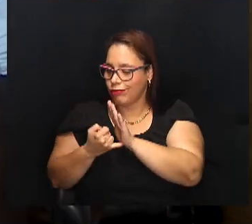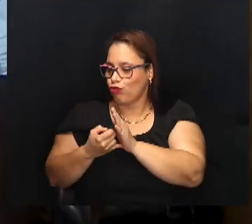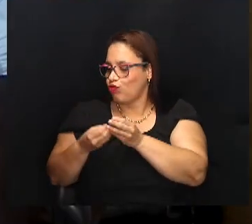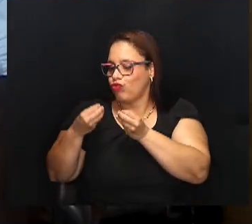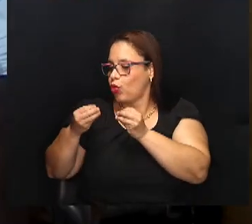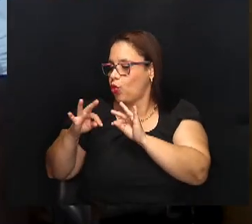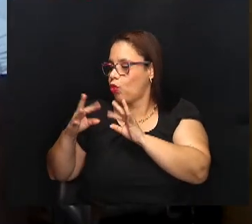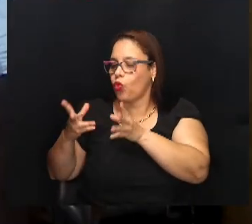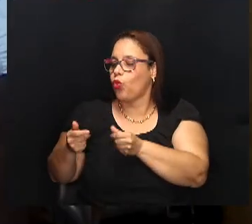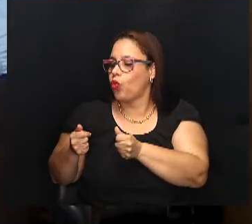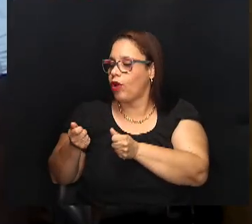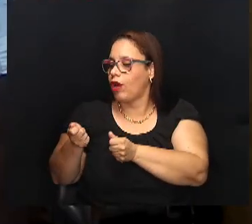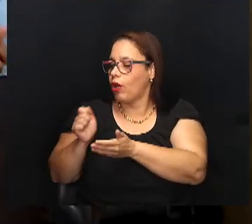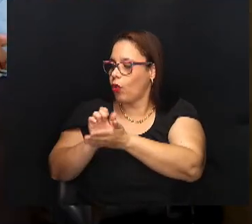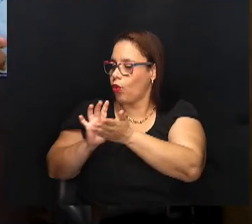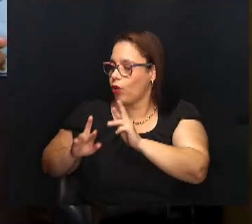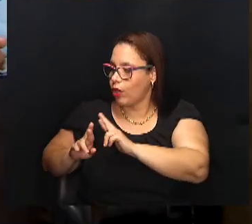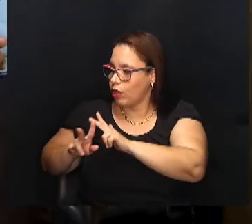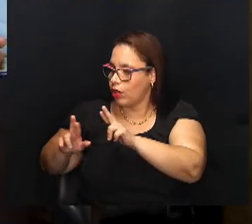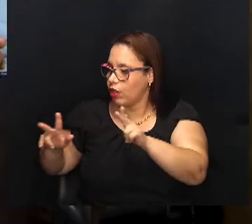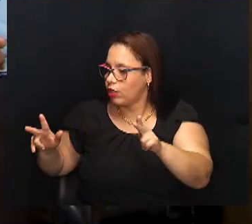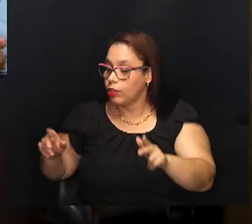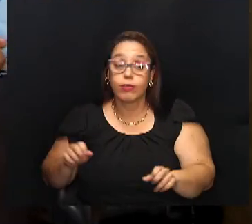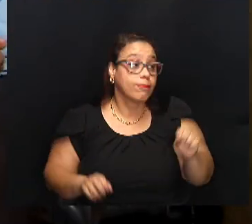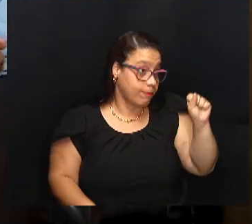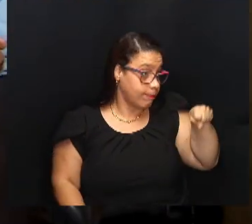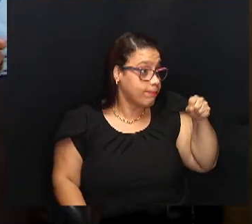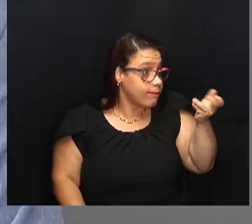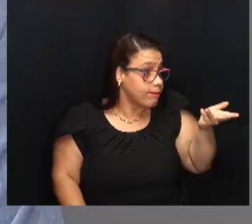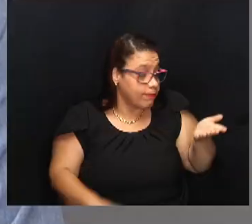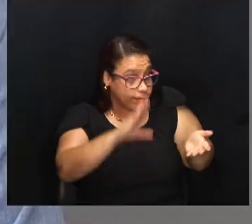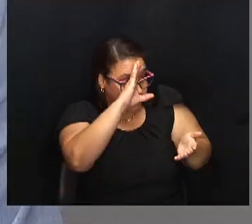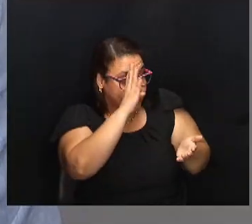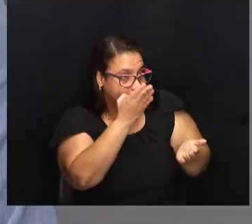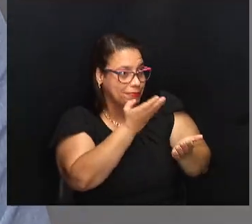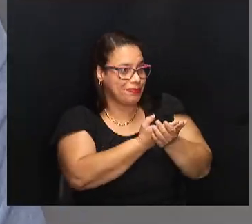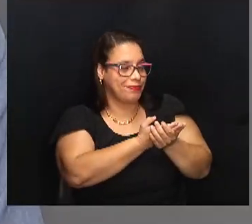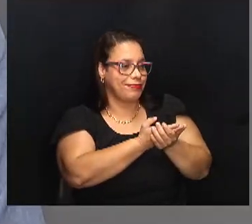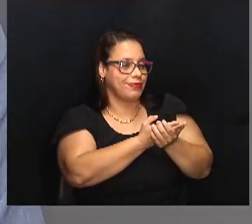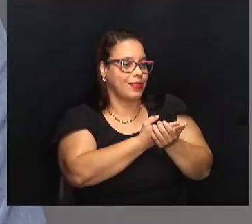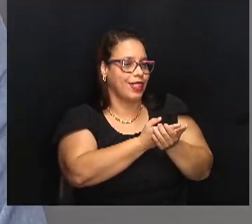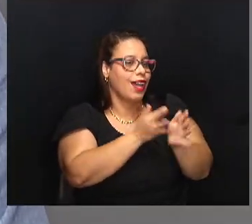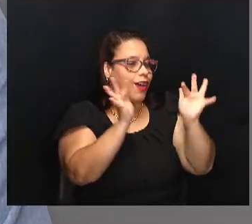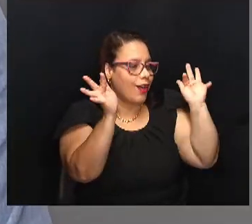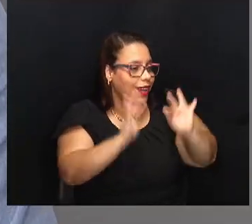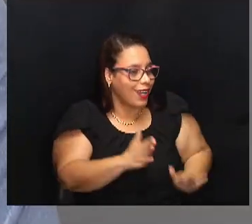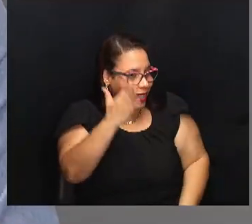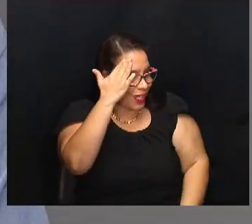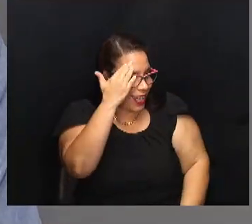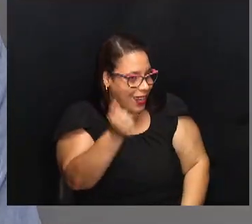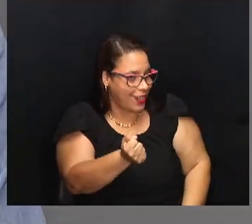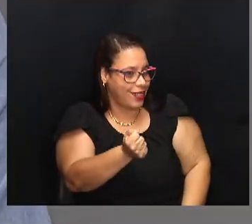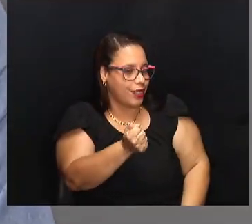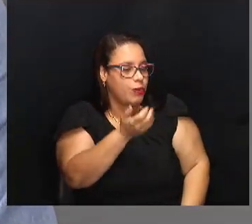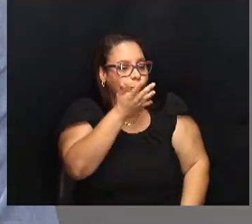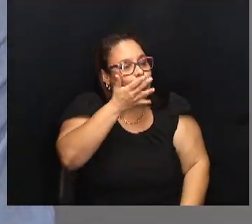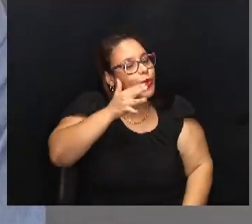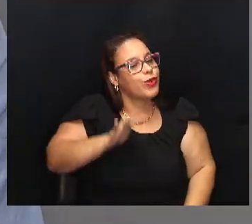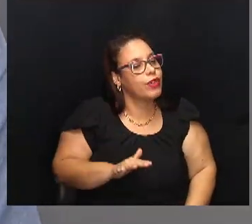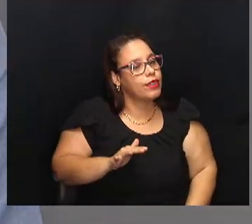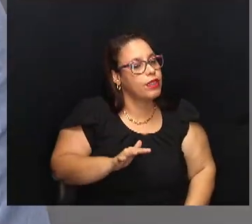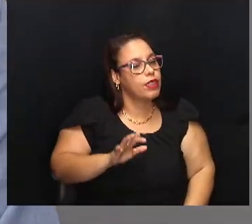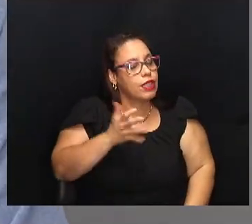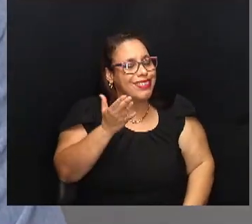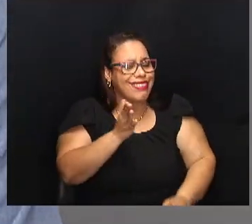um todo e também as atividades? Exatamente, acredito que, infelizmente, a gente sabe que muitas crianças acabam